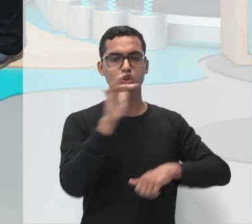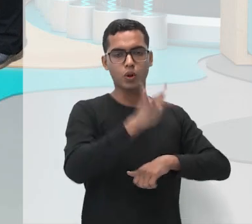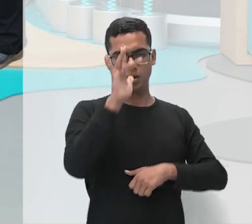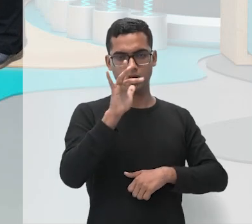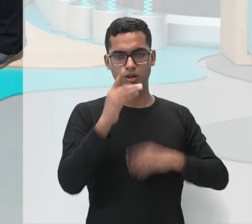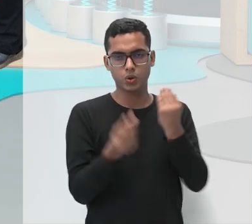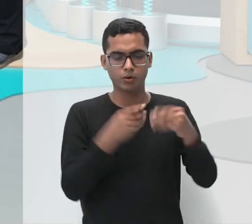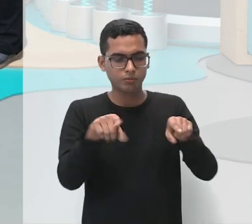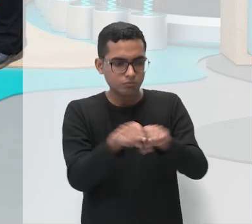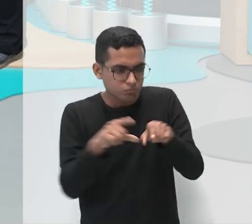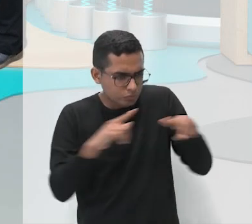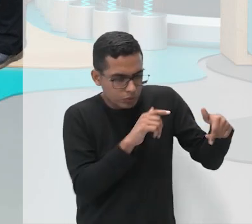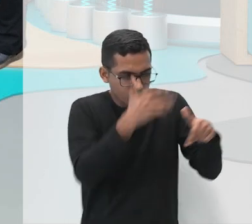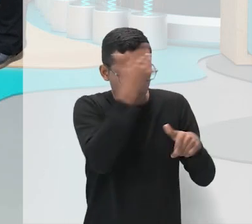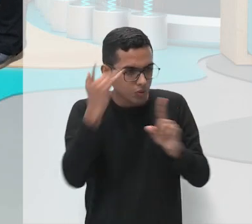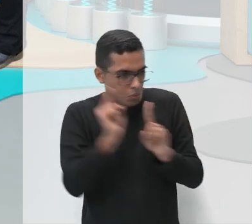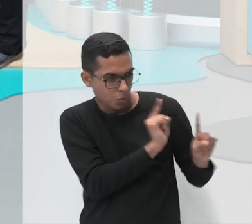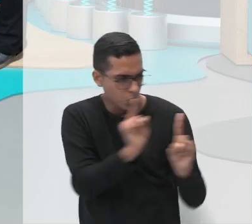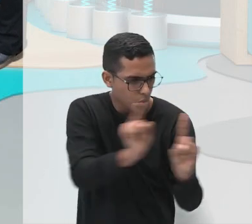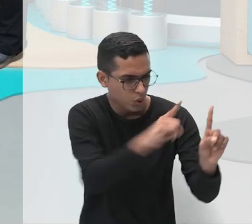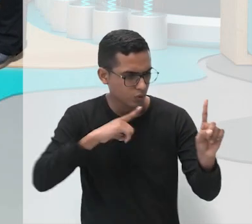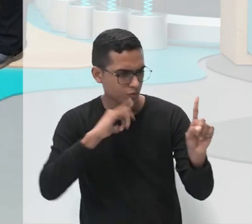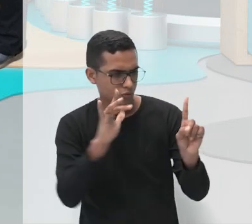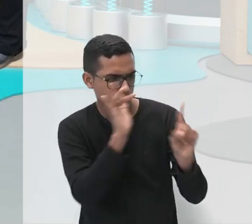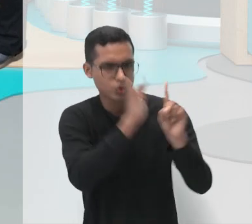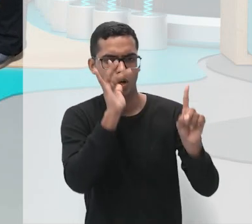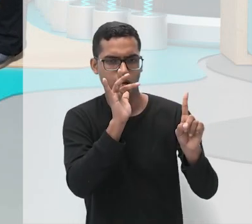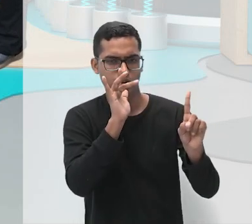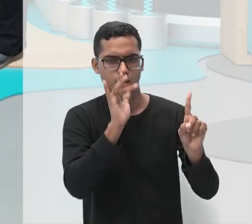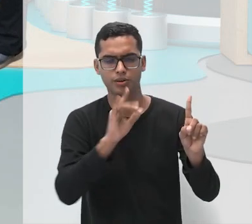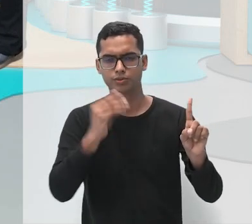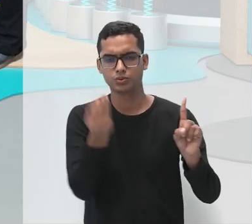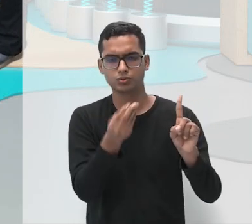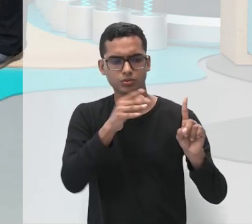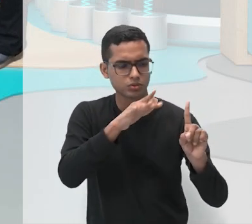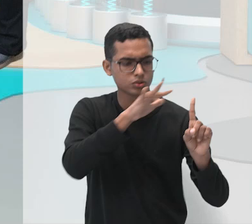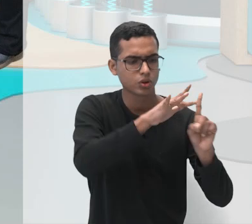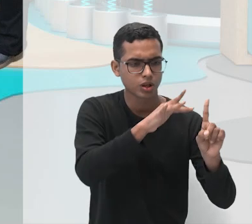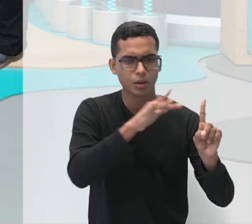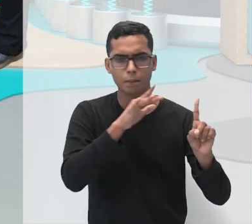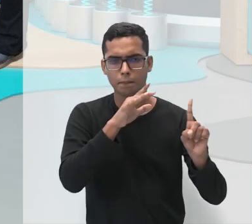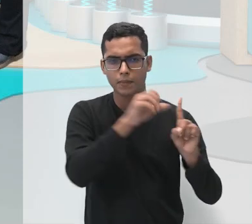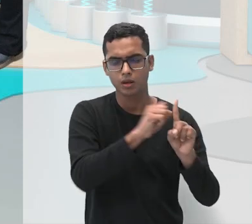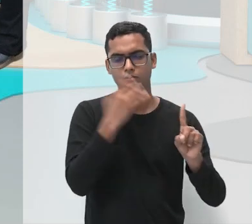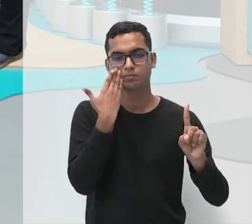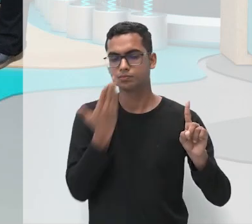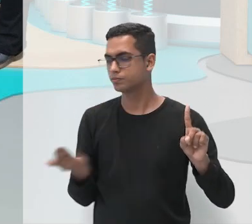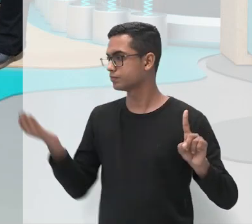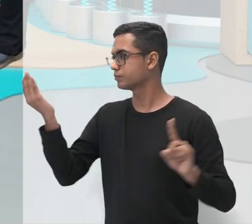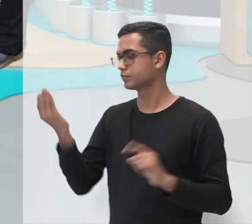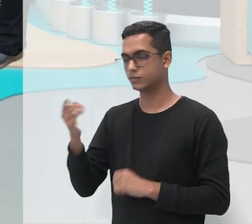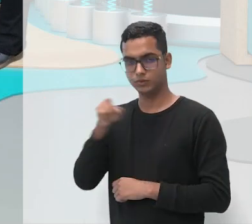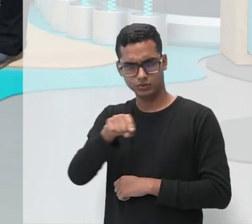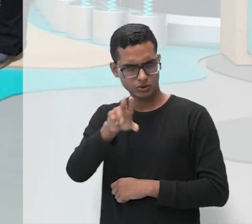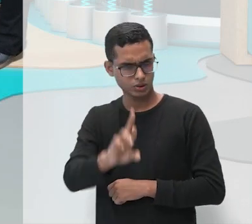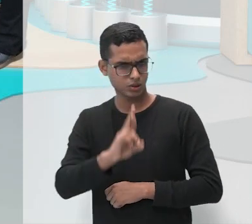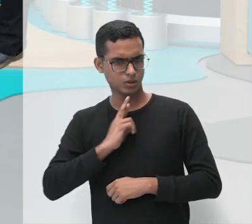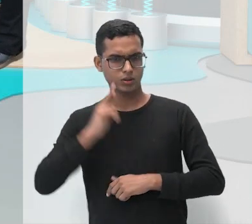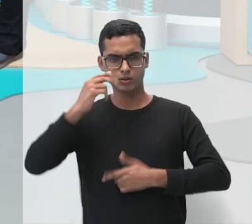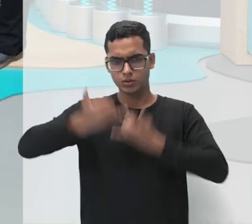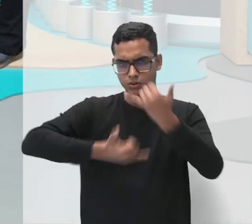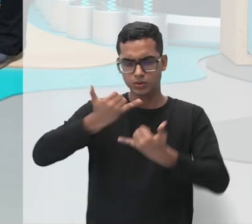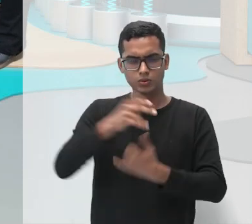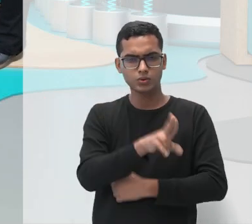De correr atrás de alguém. E se olhando essas imagens, você respondeu a palavra ou que o nome